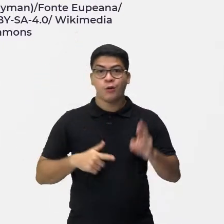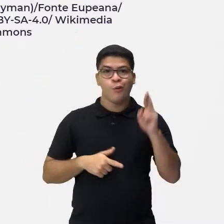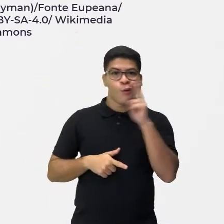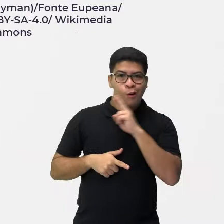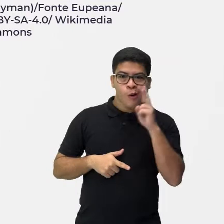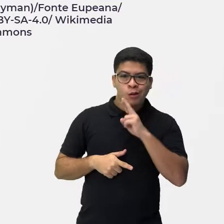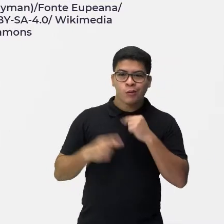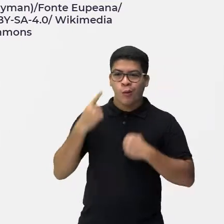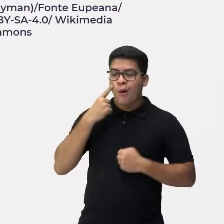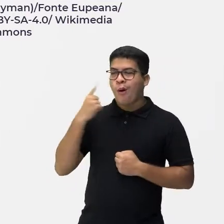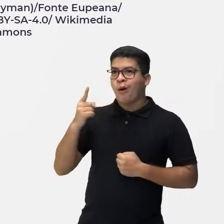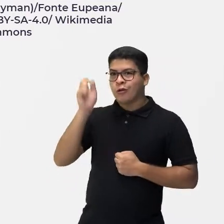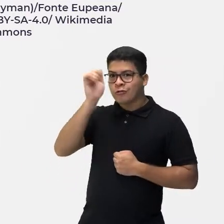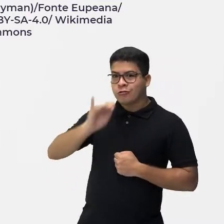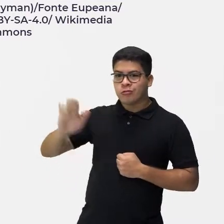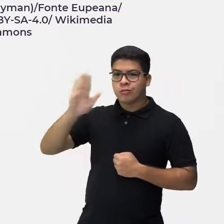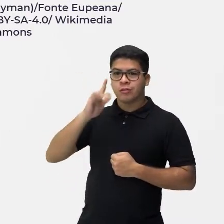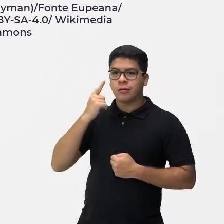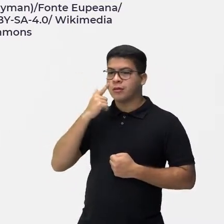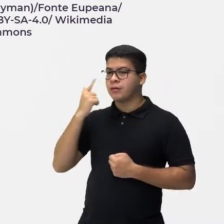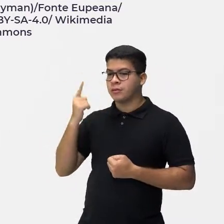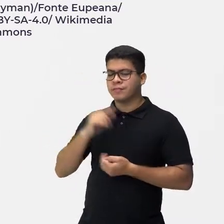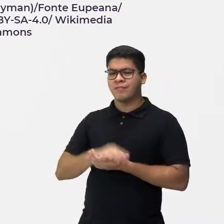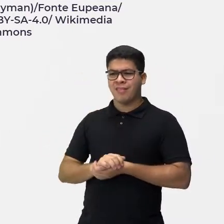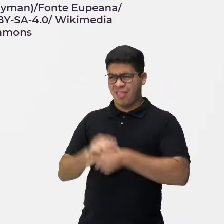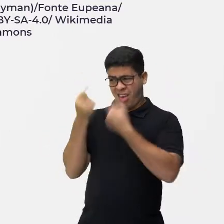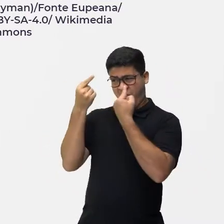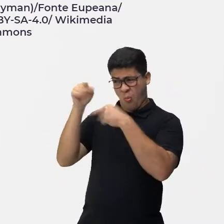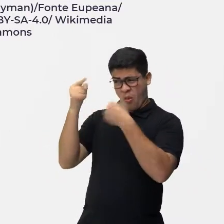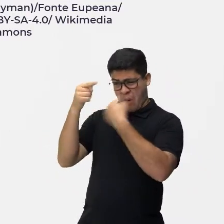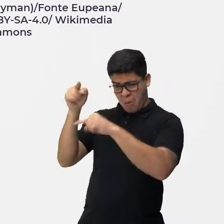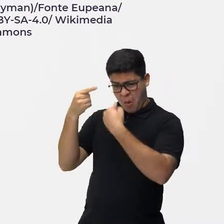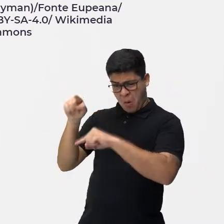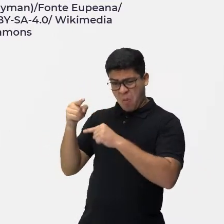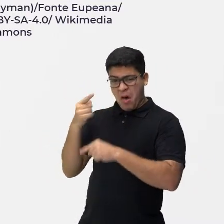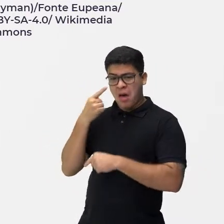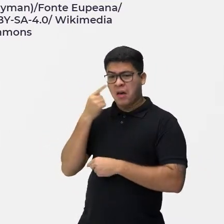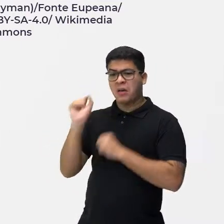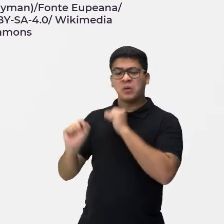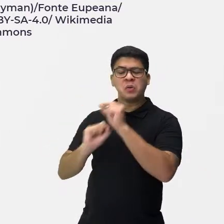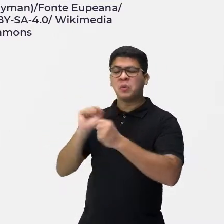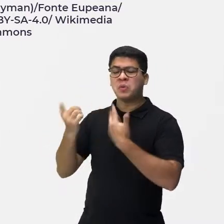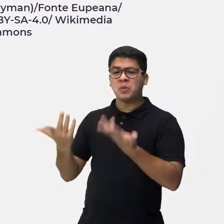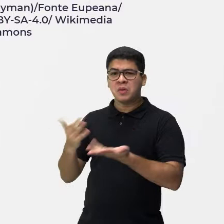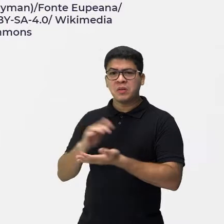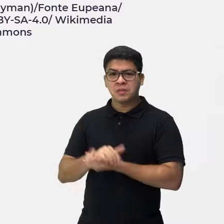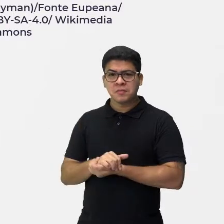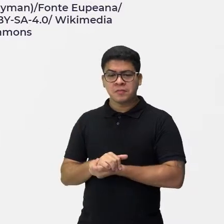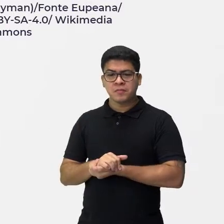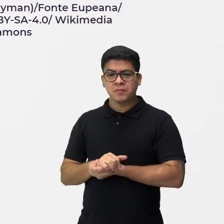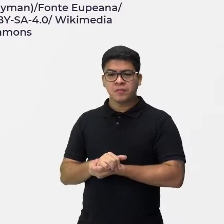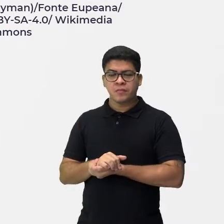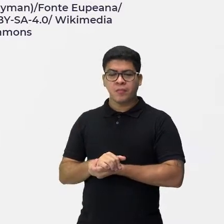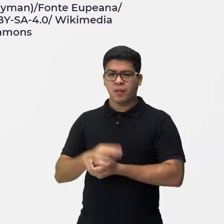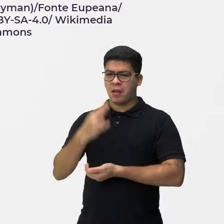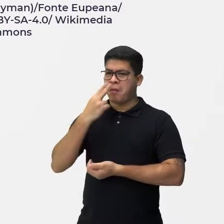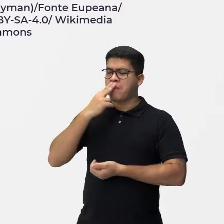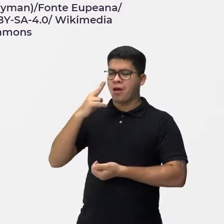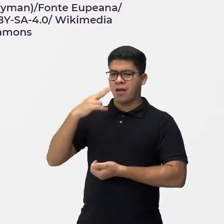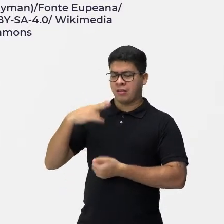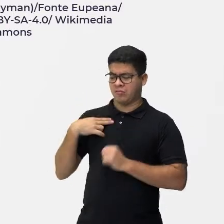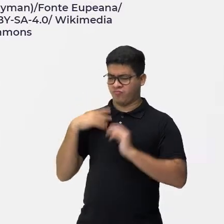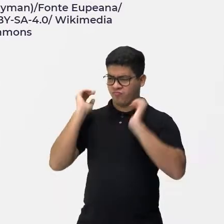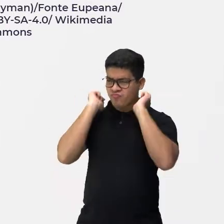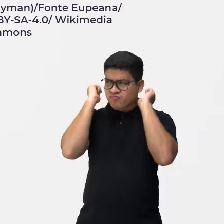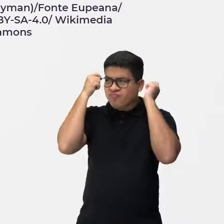aqui a gente tem um cartaz da época, é claro, criticando, né, esse pacto, traz aí o Stalin vestido de noiva, meio que